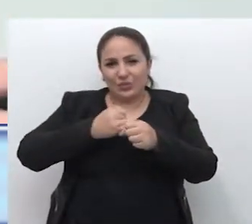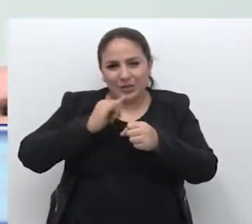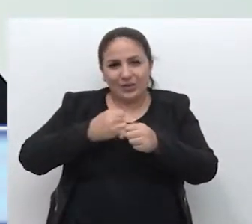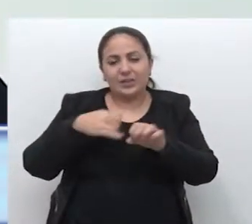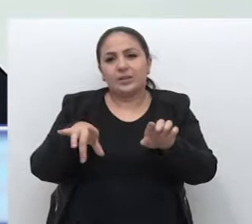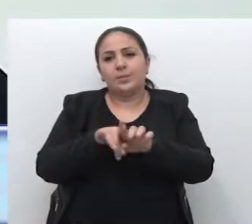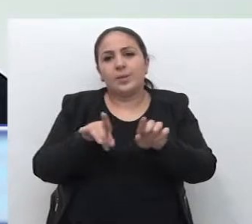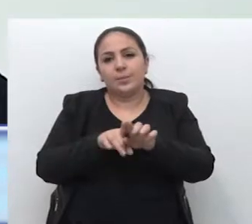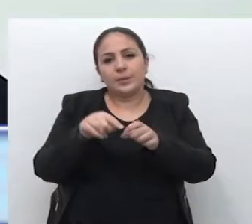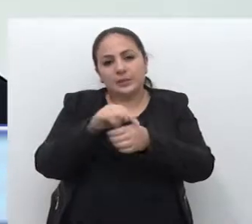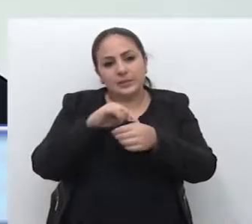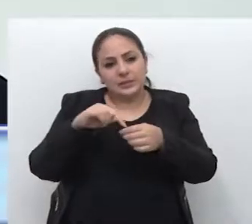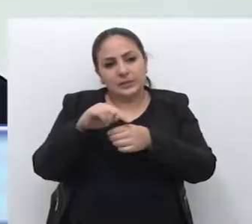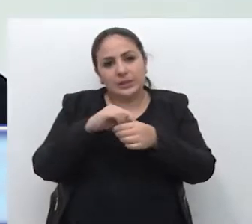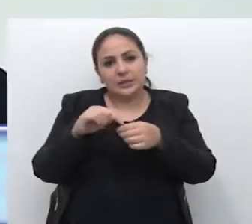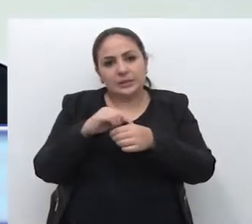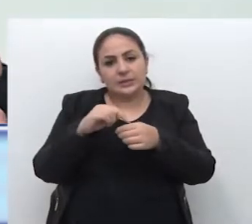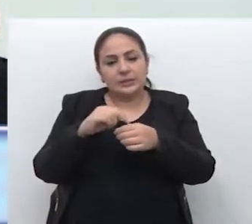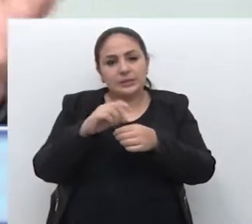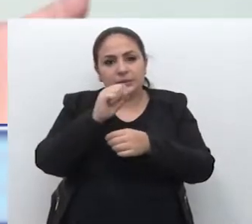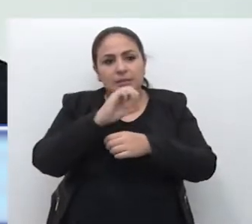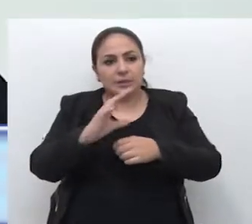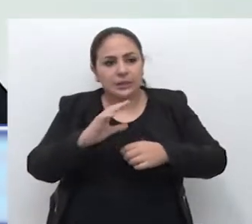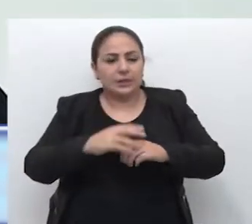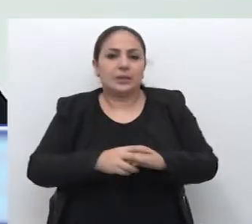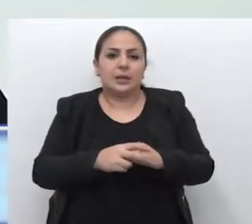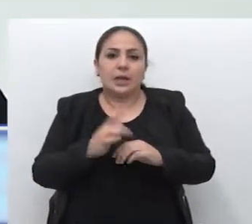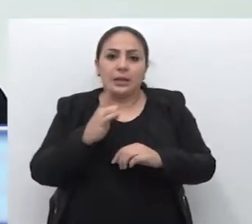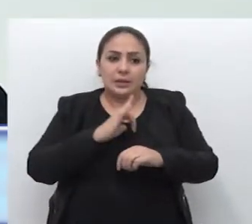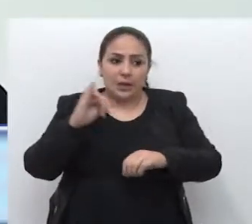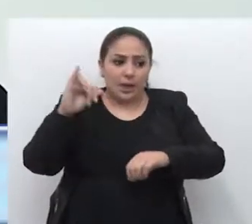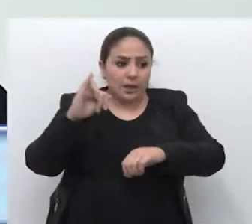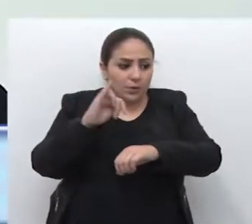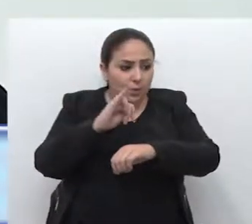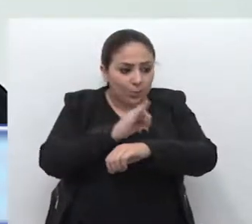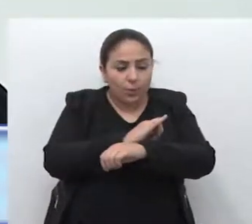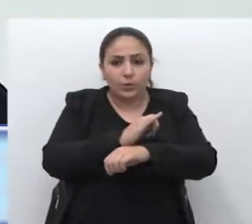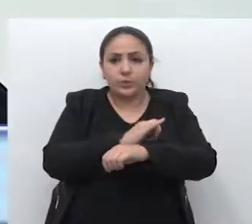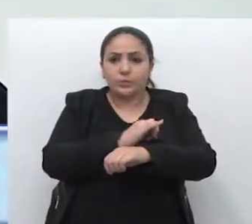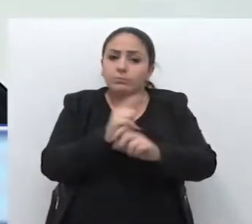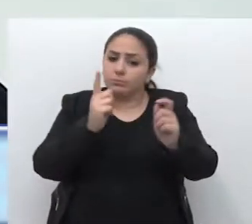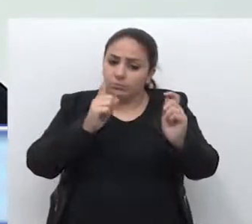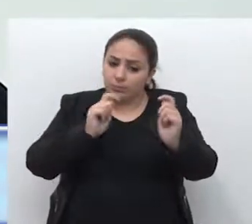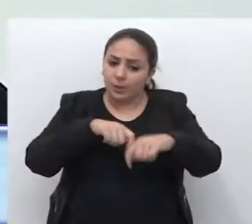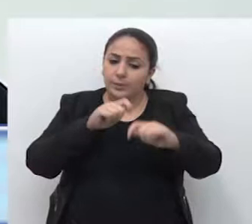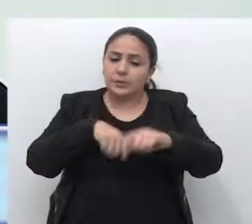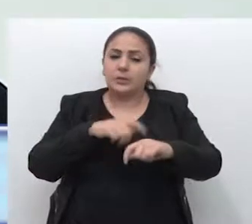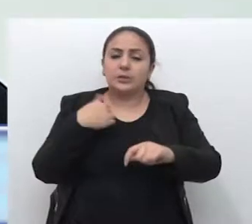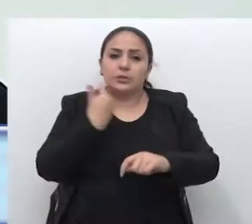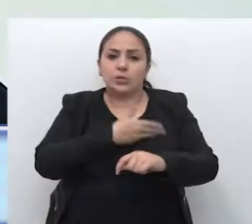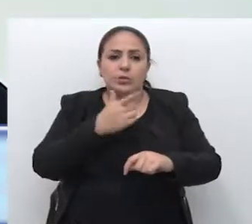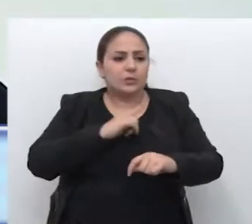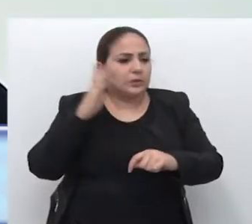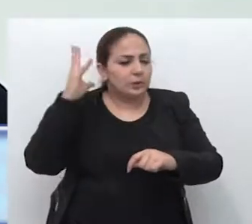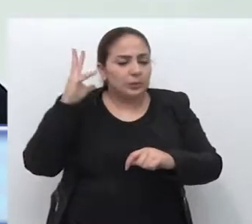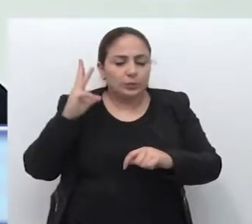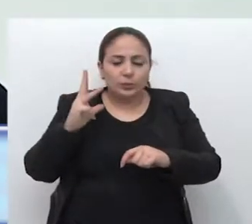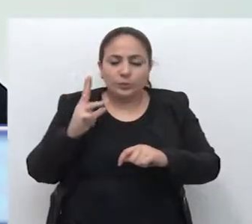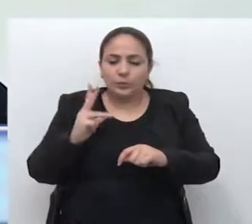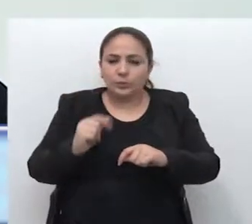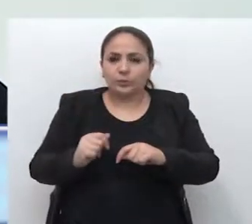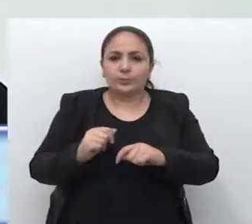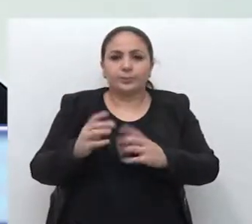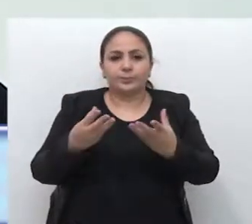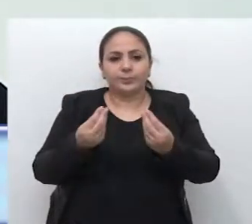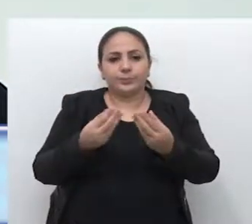Joinville, né, também, uma cidade de Santa Catarina, um pouquinho maior que Passo Fundo, mas tem um aeroporto com condições, e a gente vai ter toda a condição de